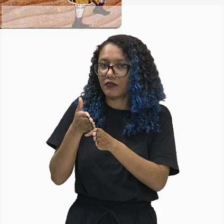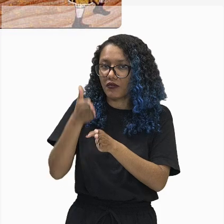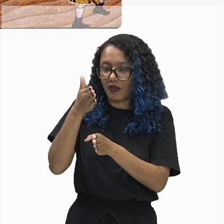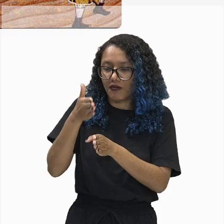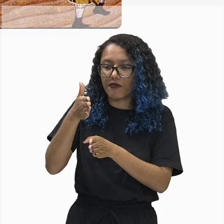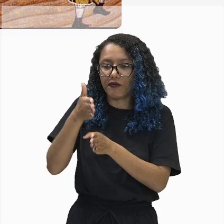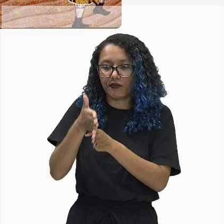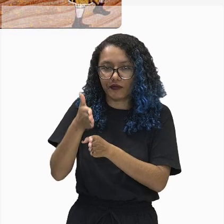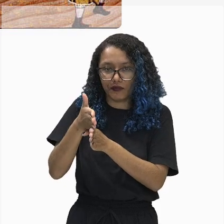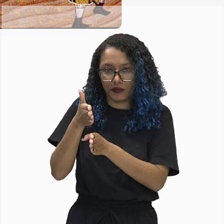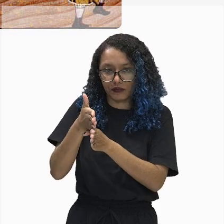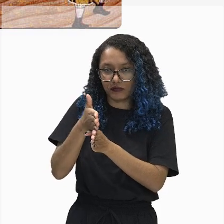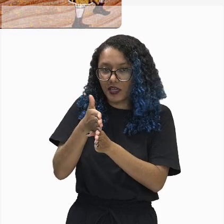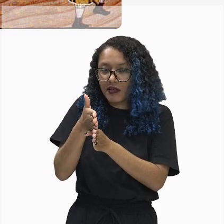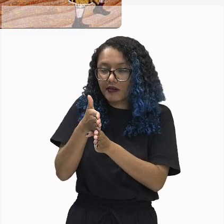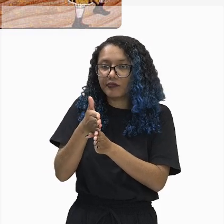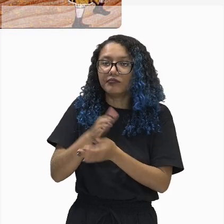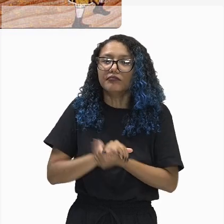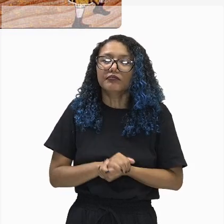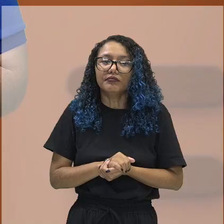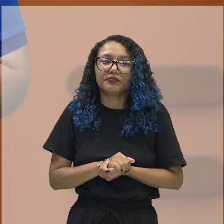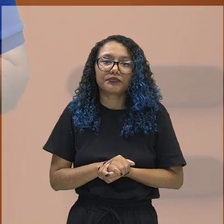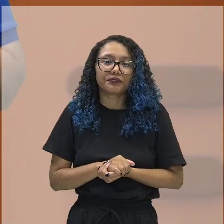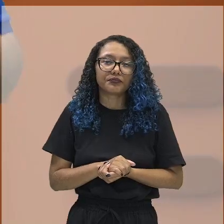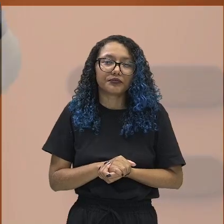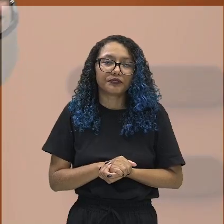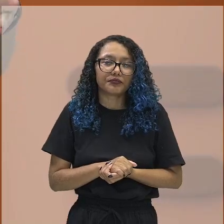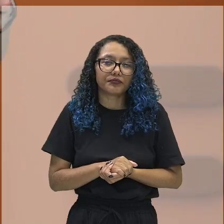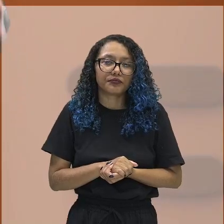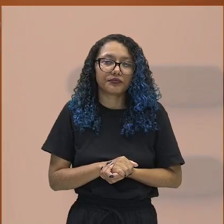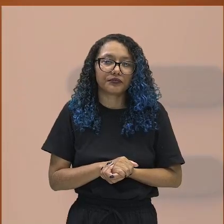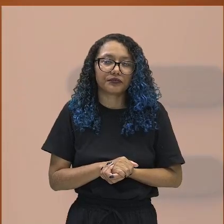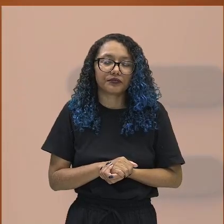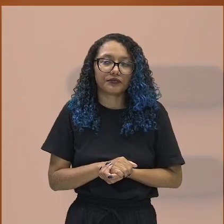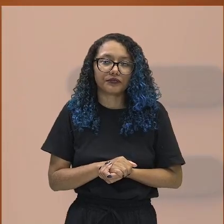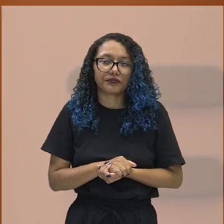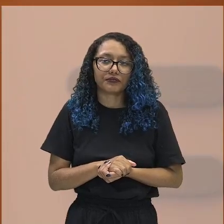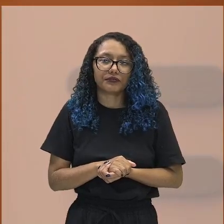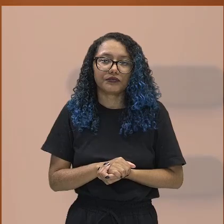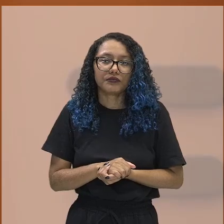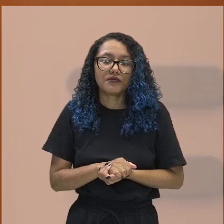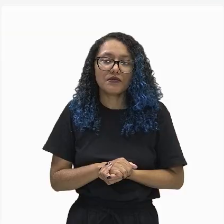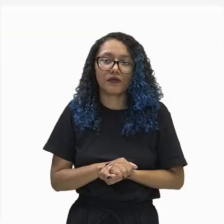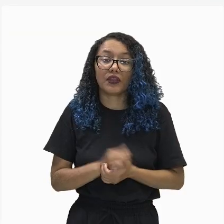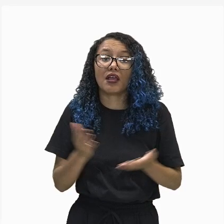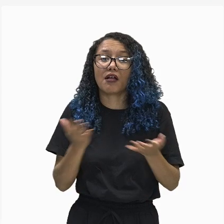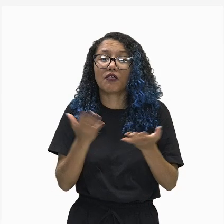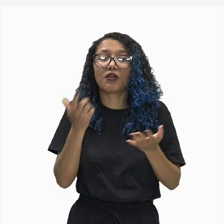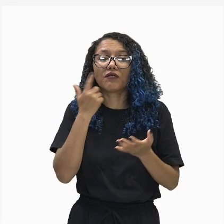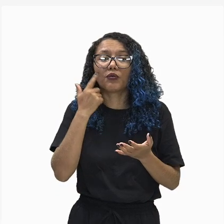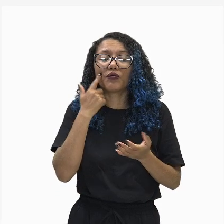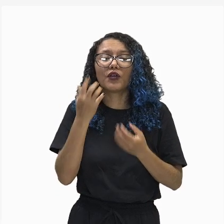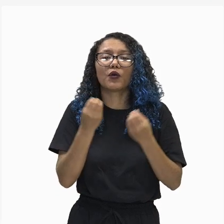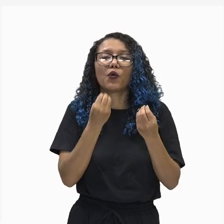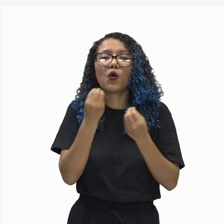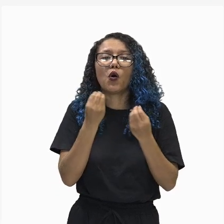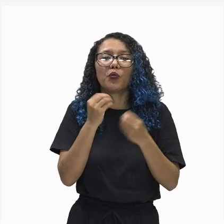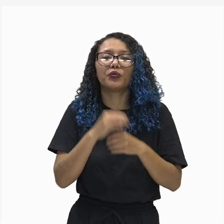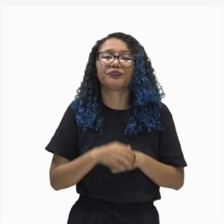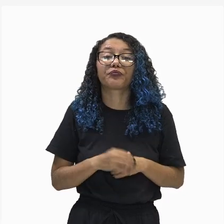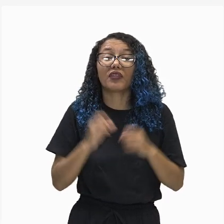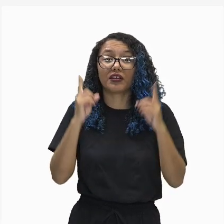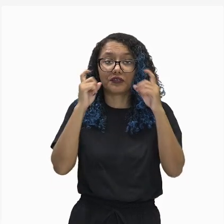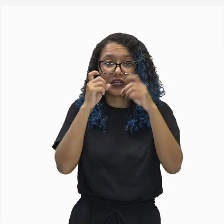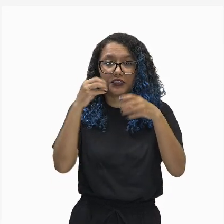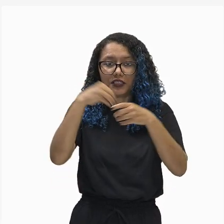Vão trabalhando então com a terra. Vamos falar então um pouco sobre a dificuldade então que nós vamos ter, dificuldades internas então